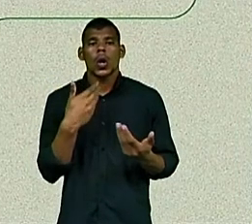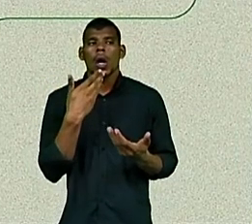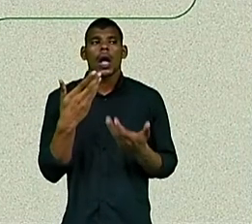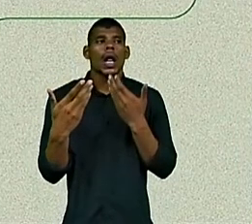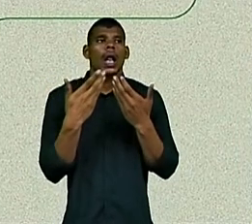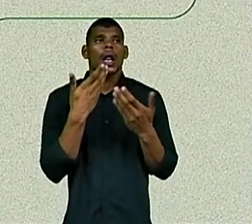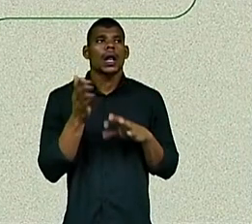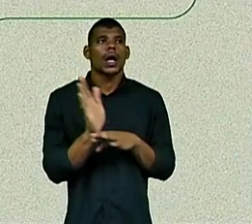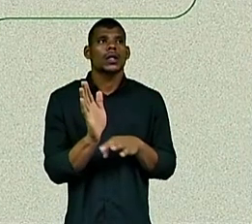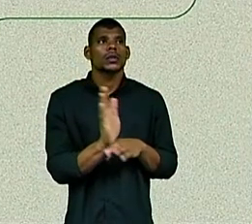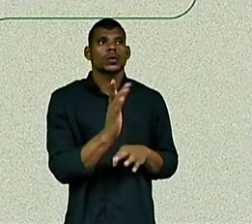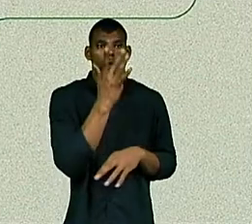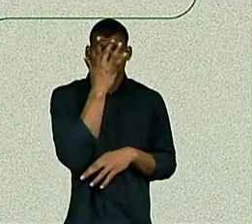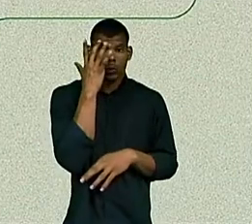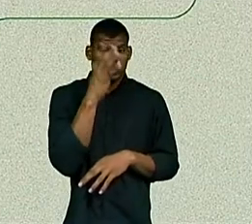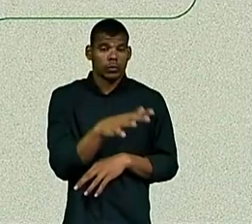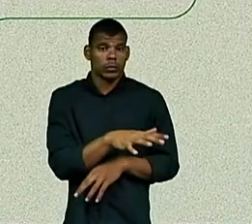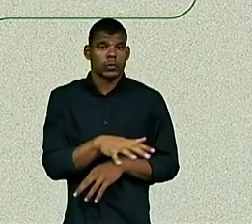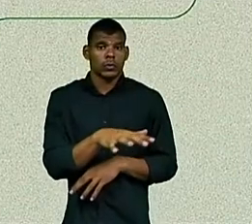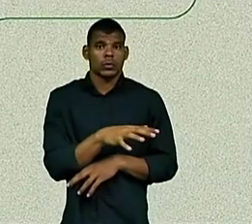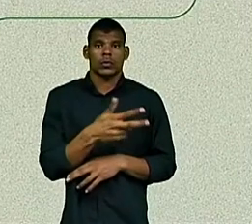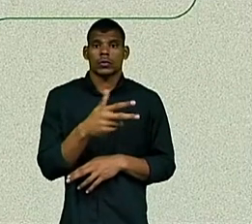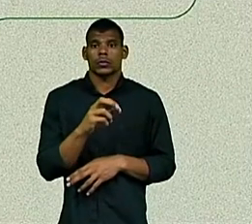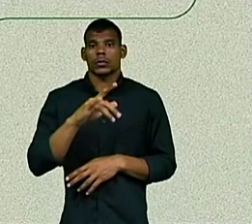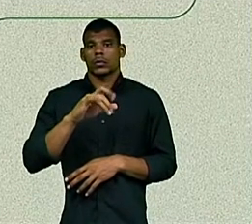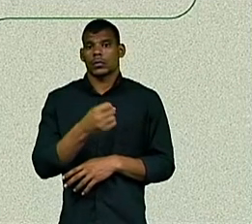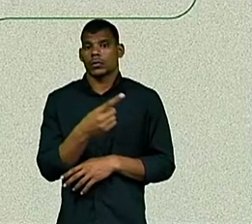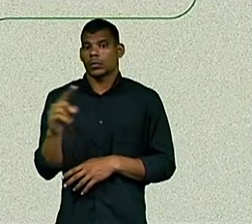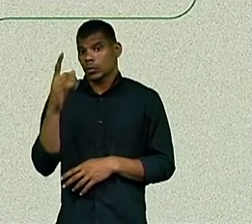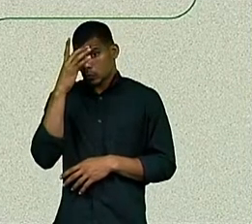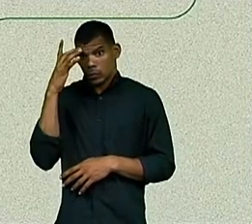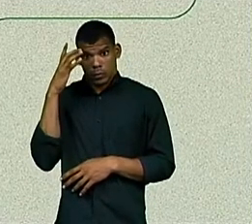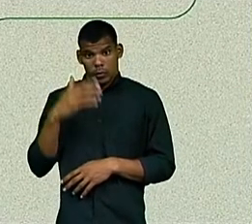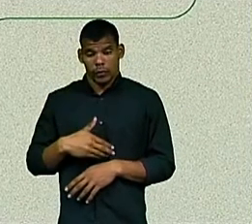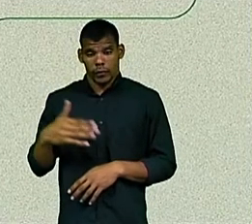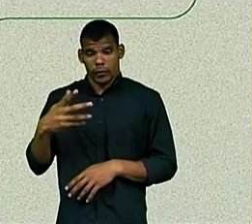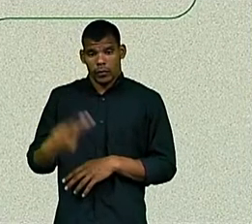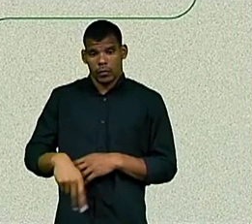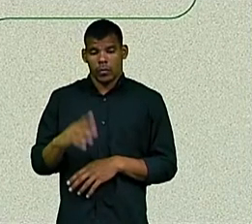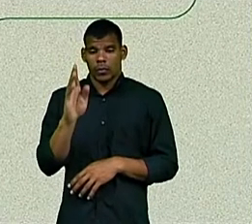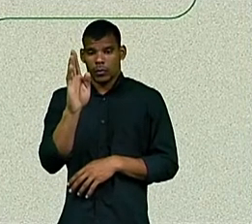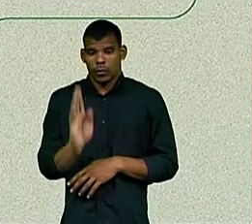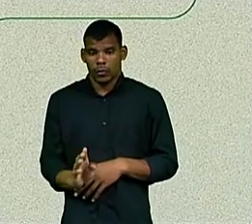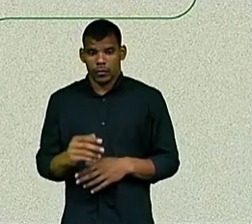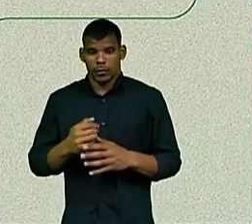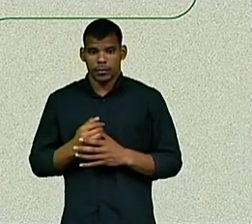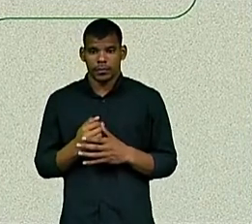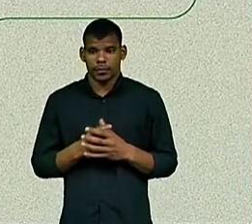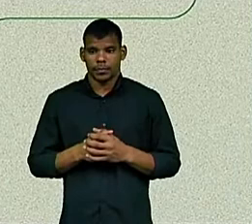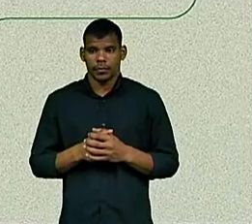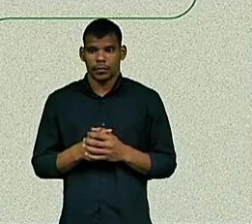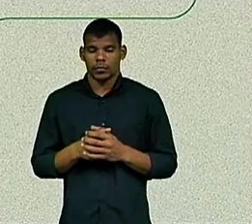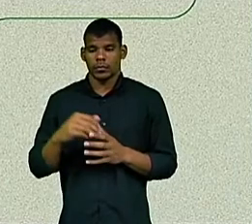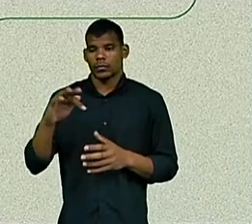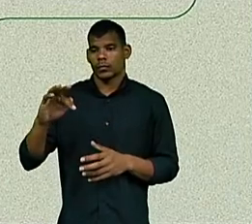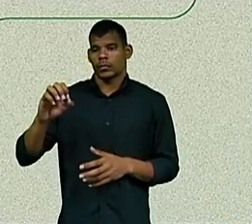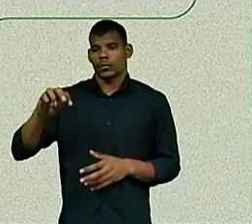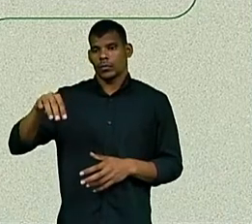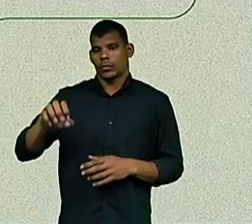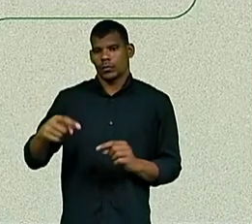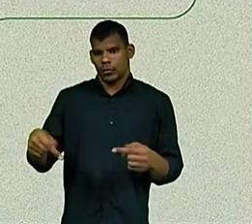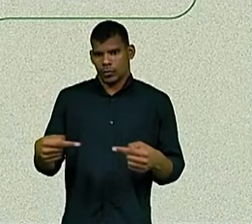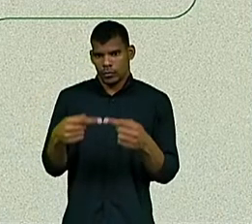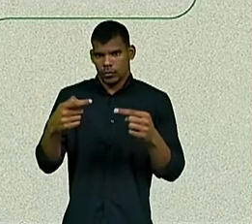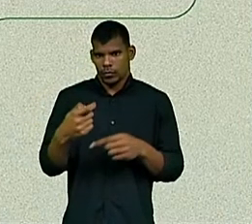produzimos e continuamos com 30 milhões de famílias no Brasil fome não está relacionado com pouca comida